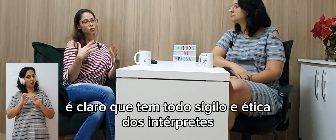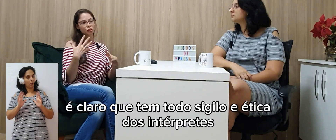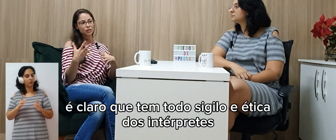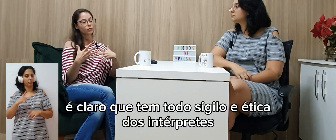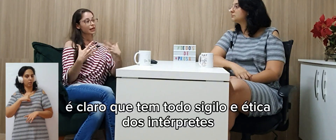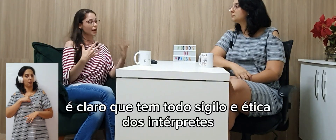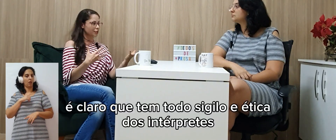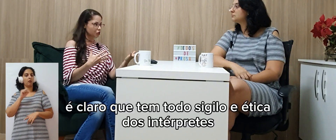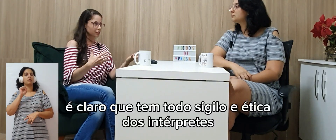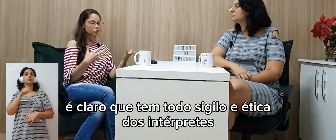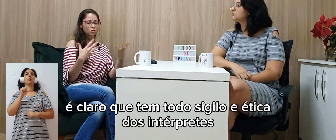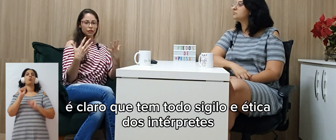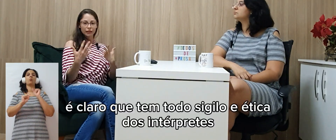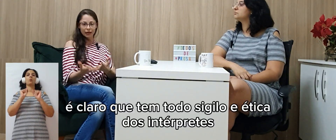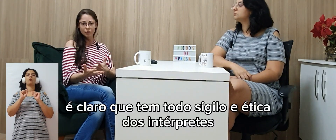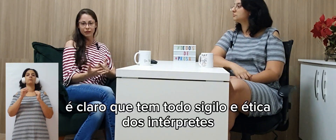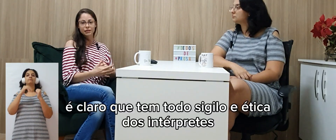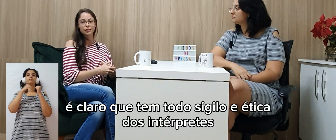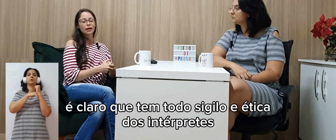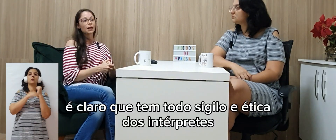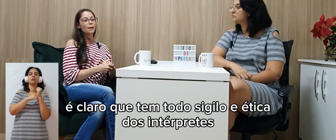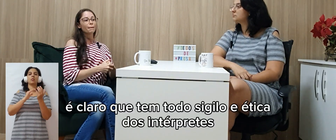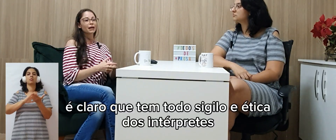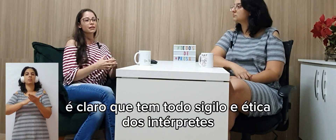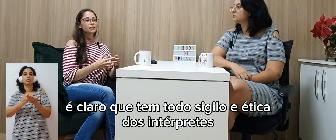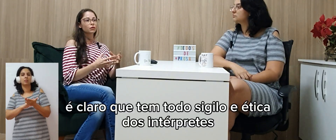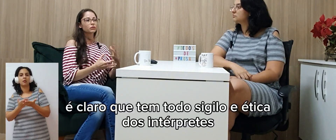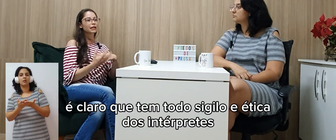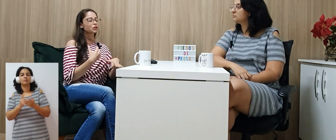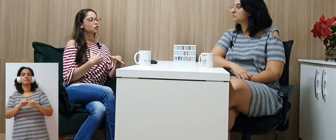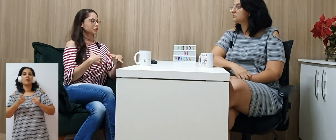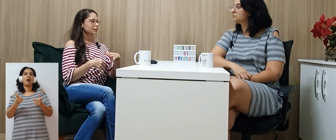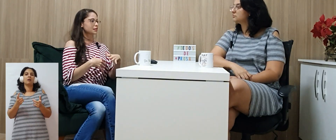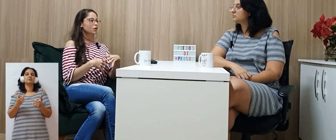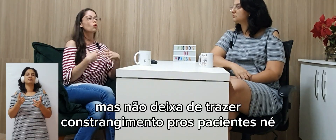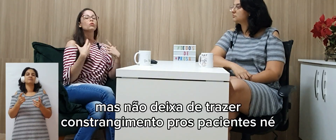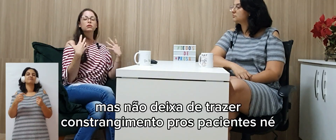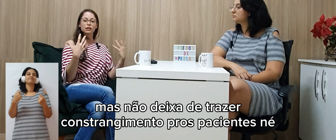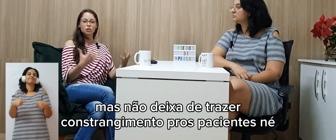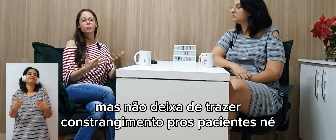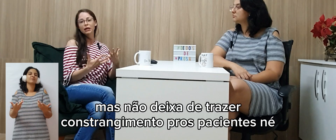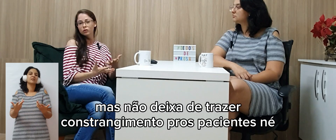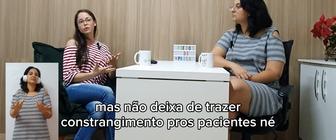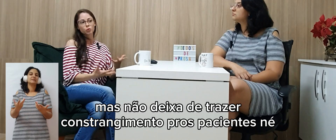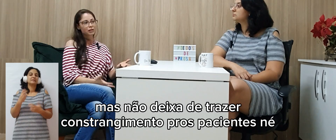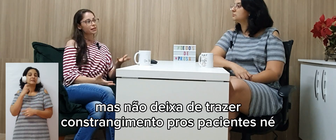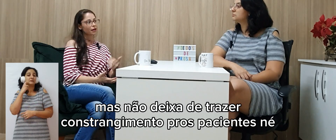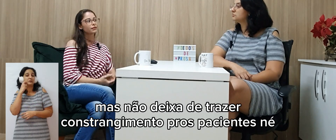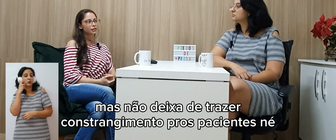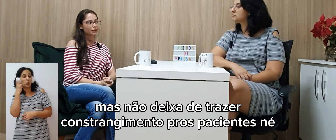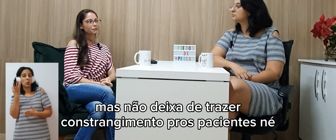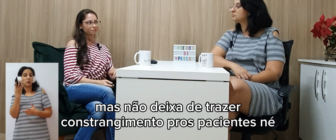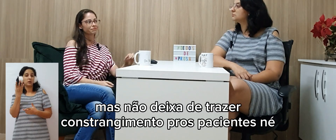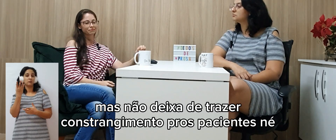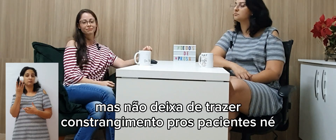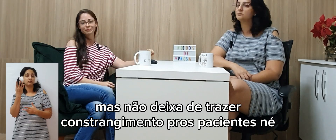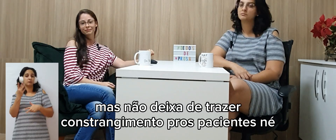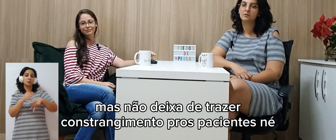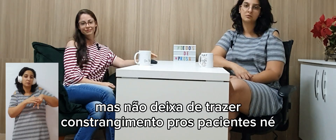todo o sigilo e ética dos intérpretes, mas não deixa de trazer constrangimento para os pacientes,